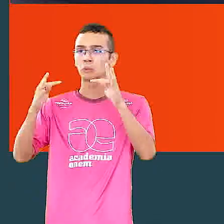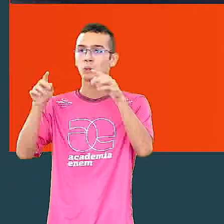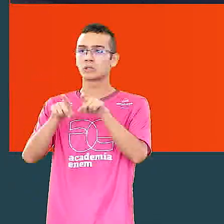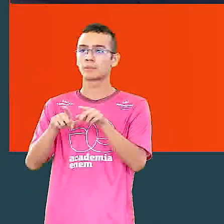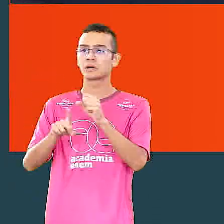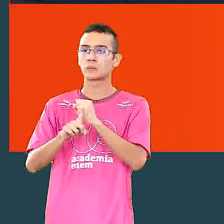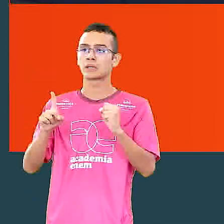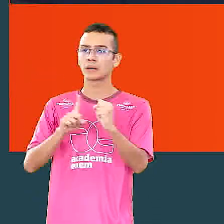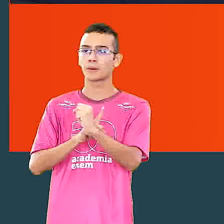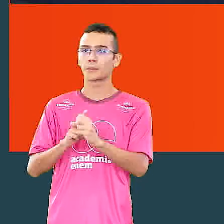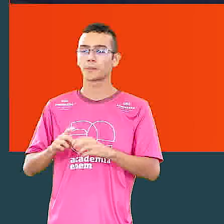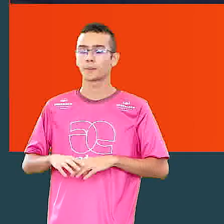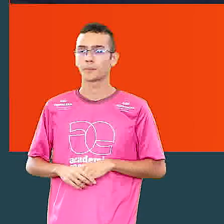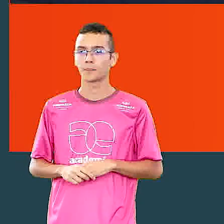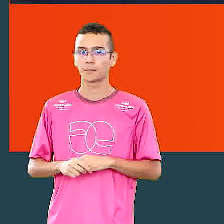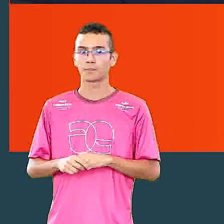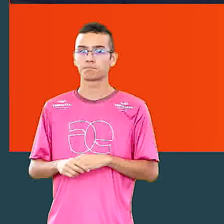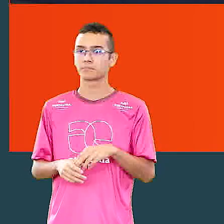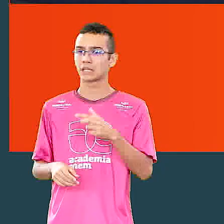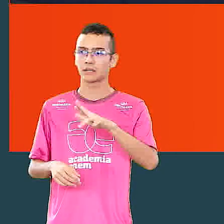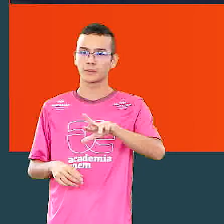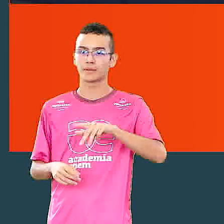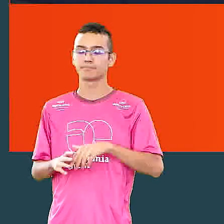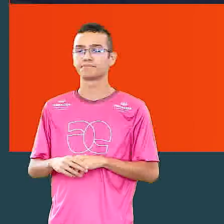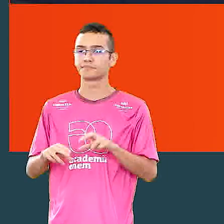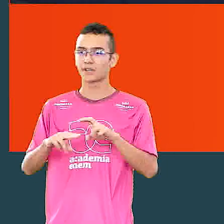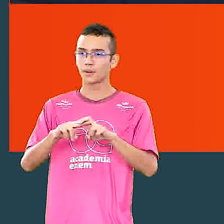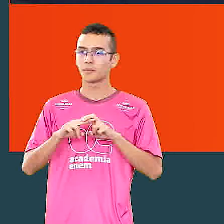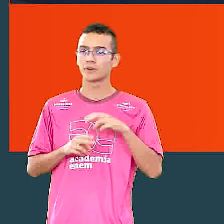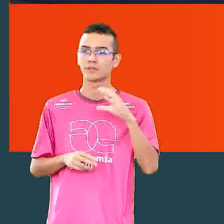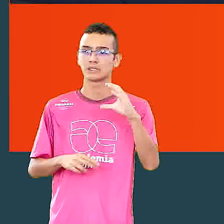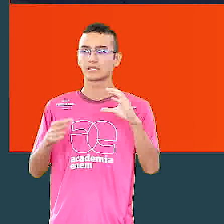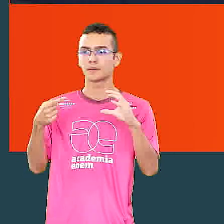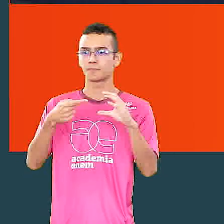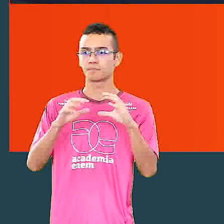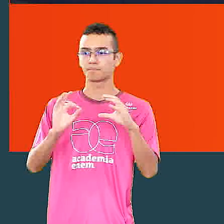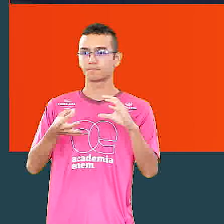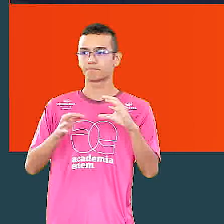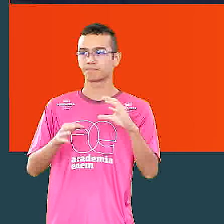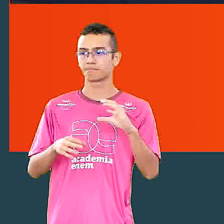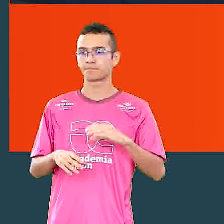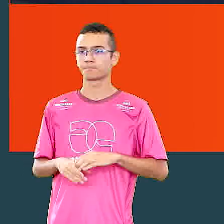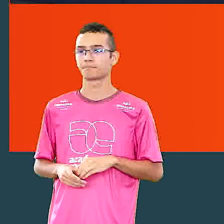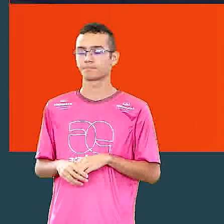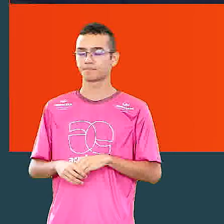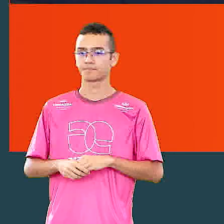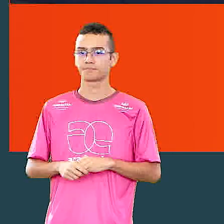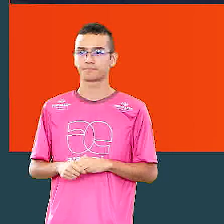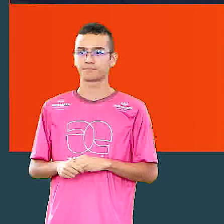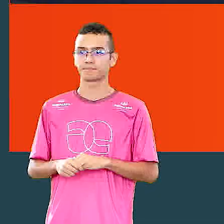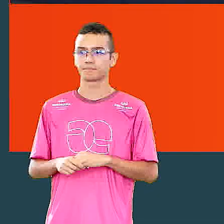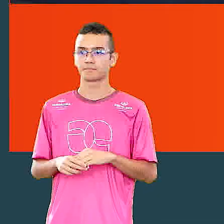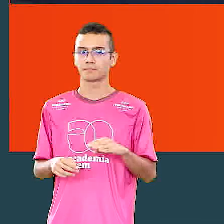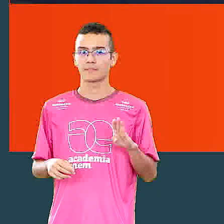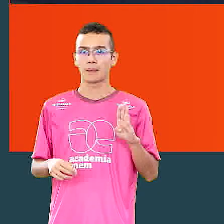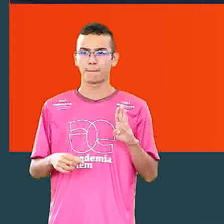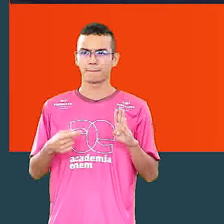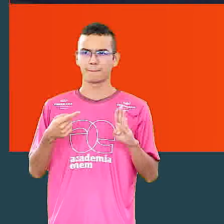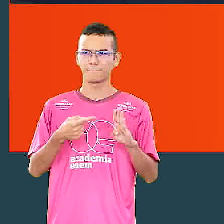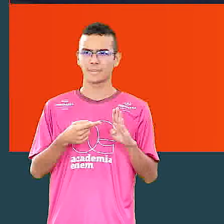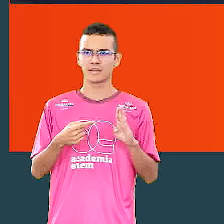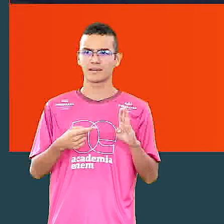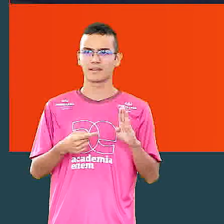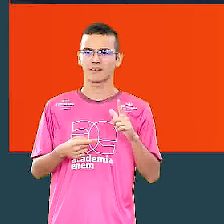proposto, tá certo? Letra B de bola, letra C de casa. Ó, a B de bola, acentuar